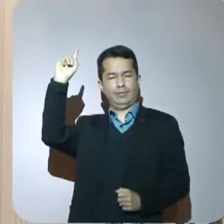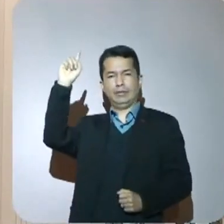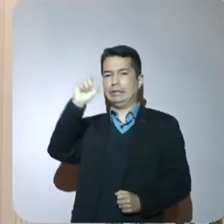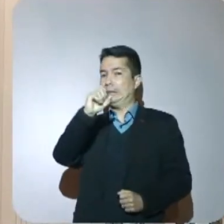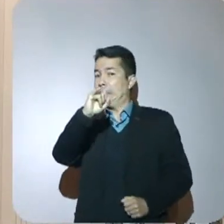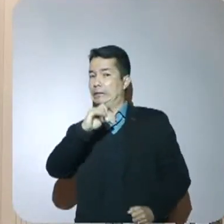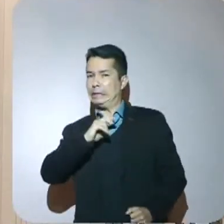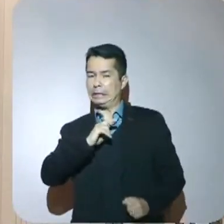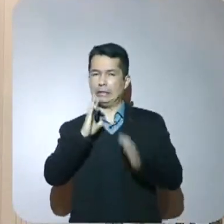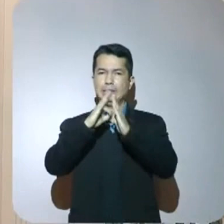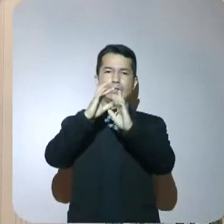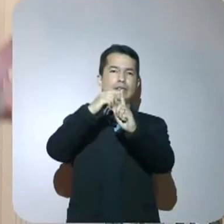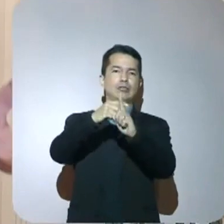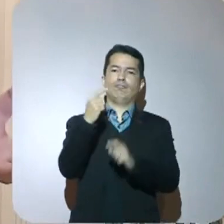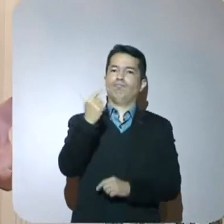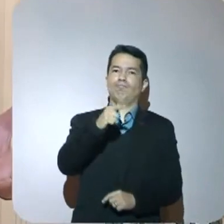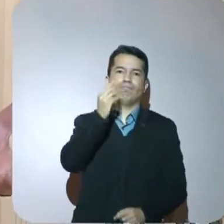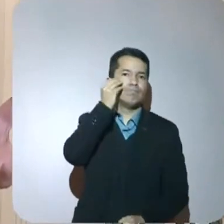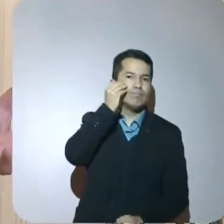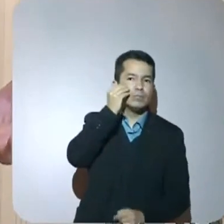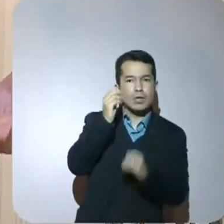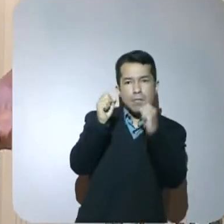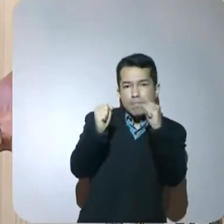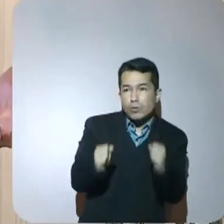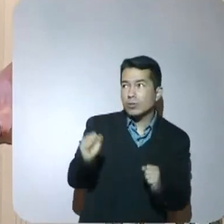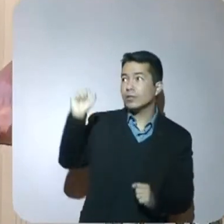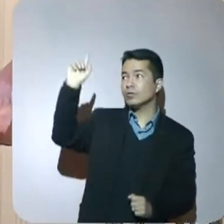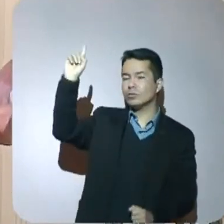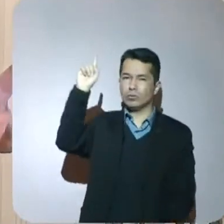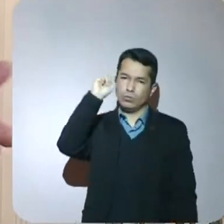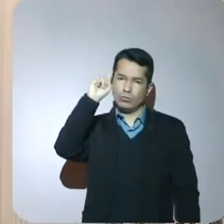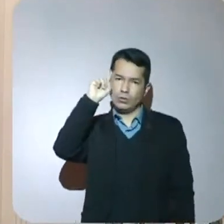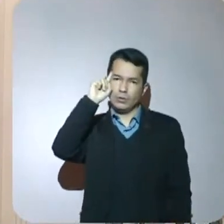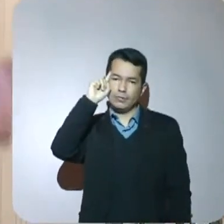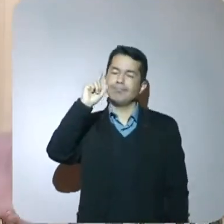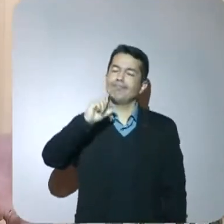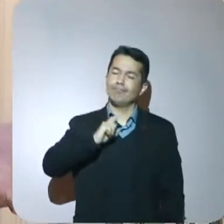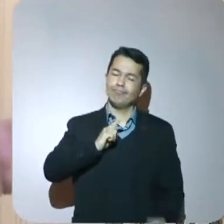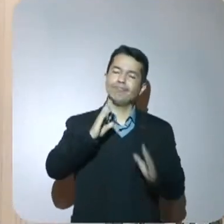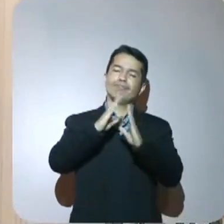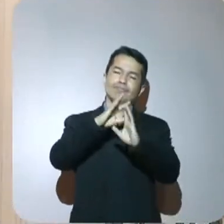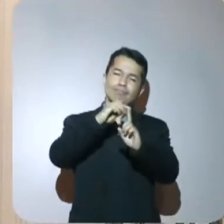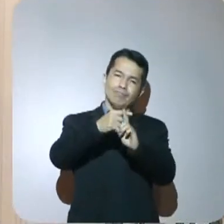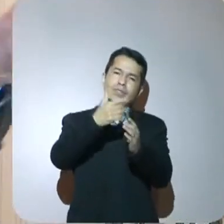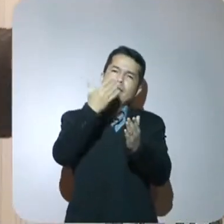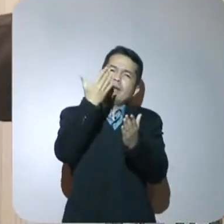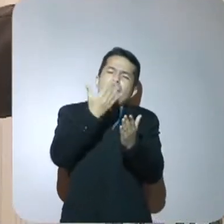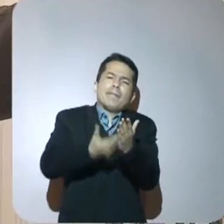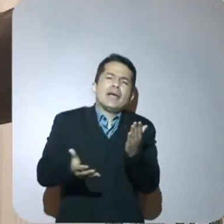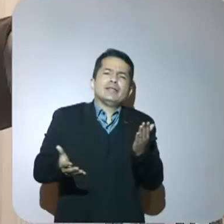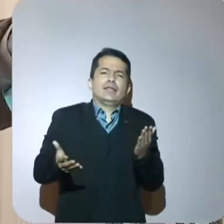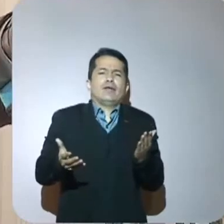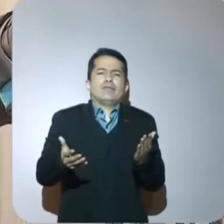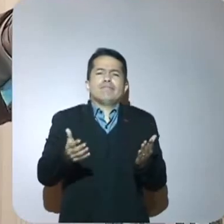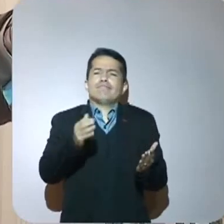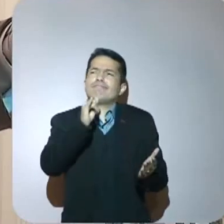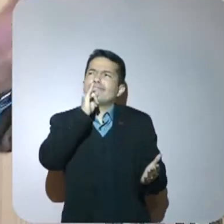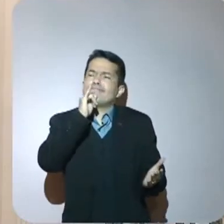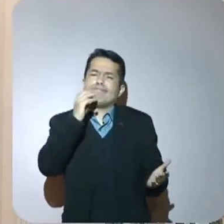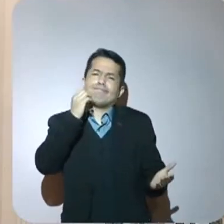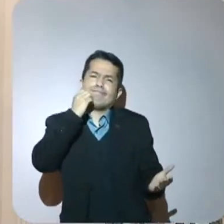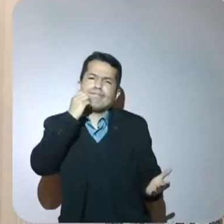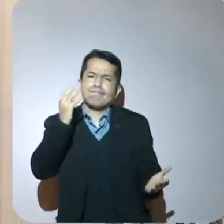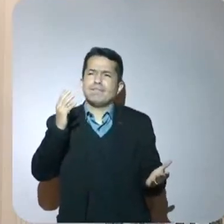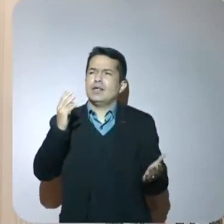perde parte da grandeza dela. Por quê? Porque o Senhor está vivo, Ele está se manifestando no meio do seu